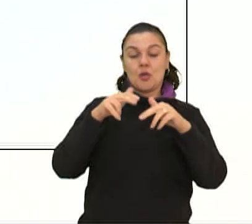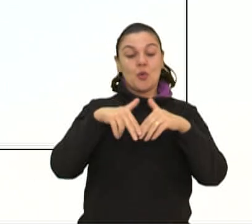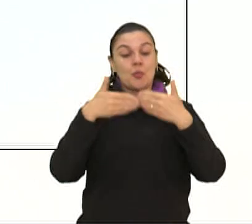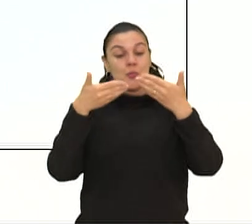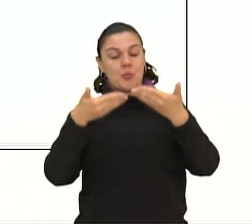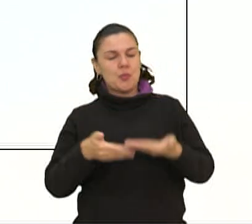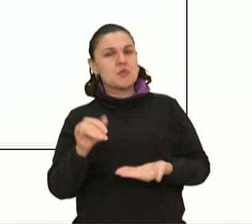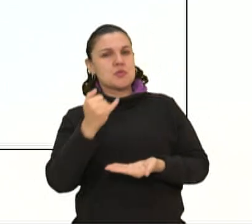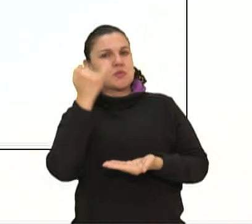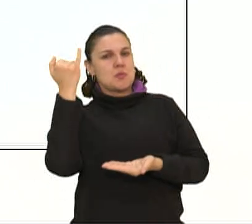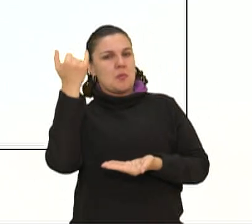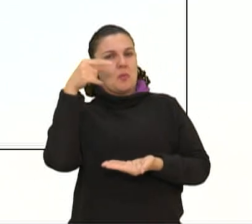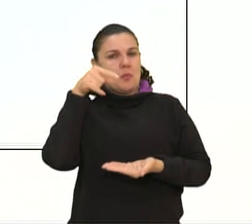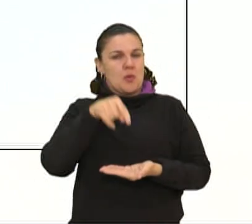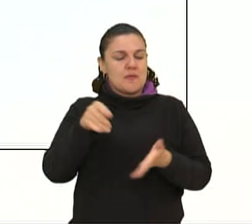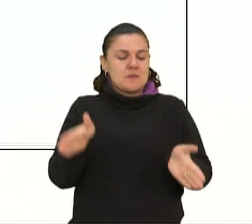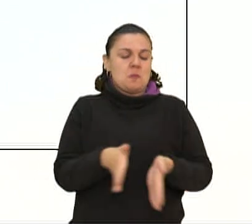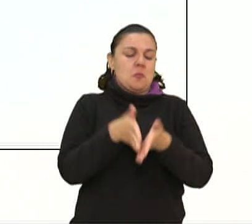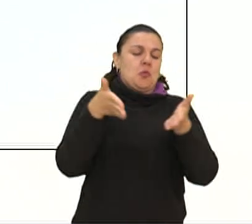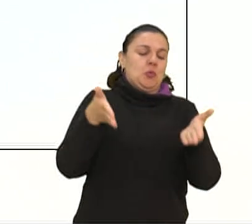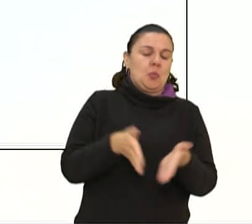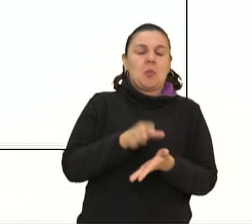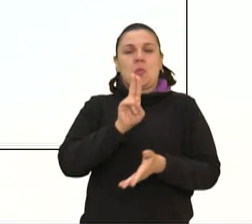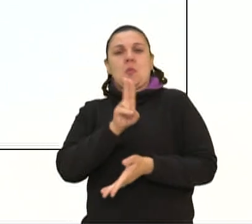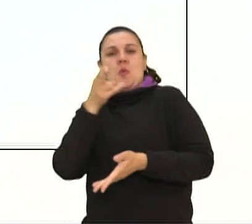uma possibilidade aqui de resposta.